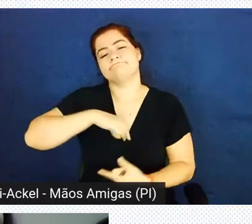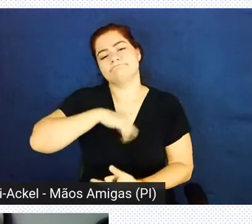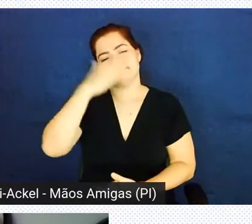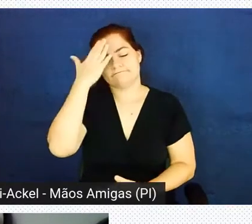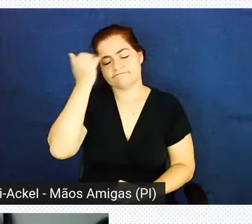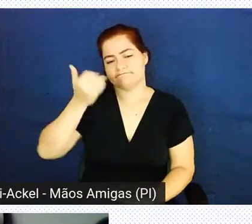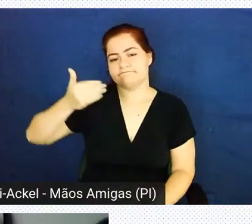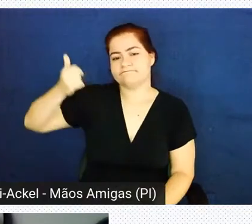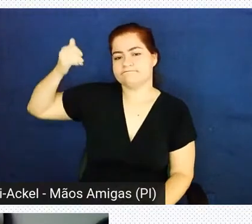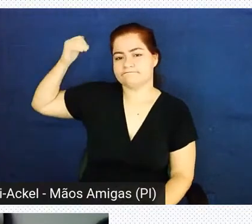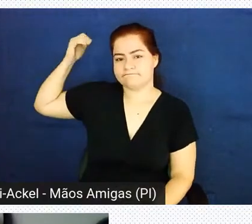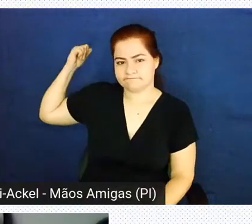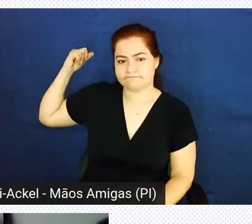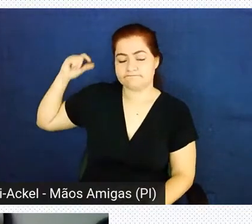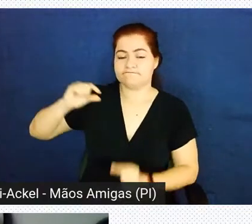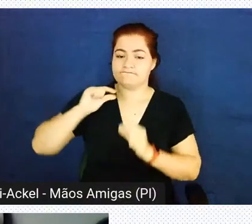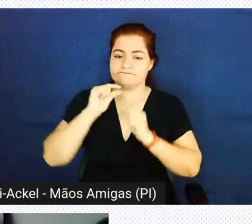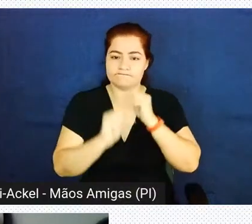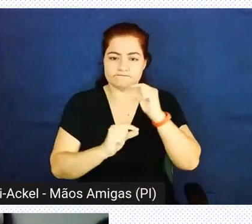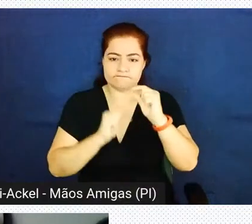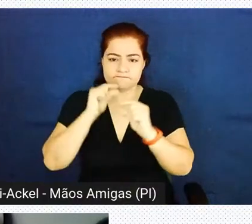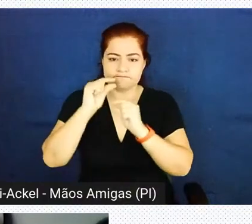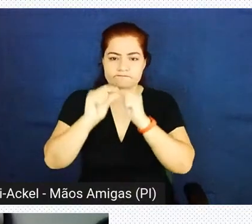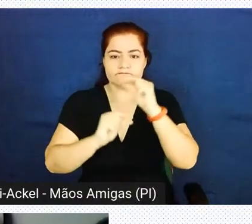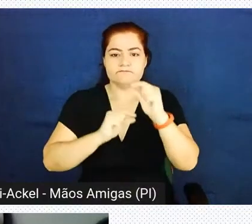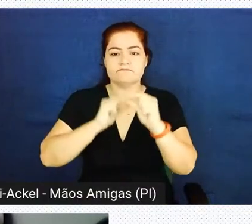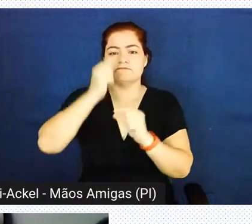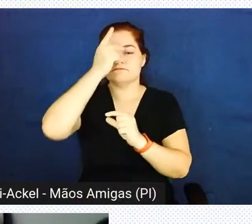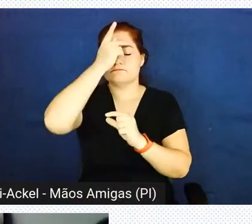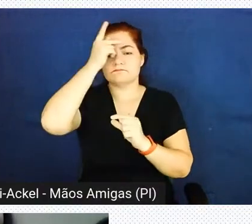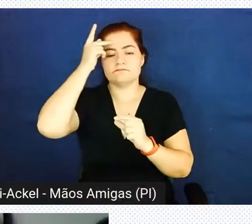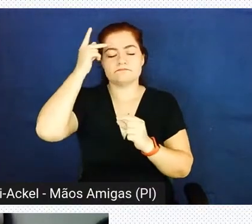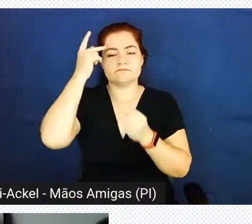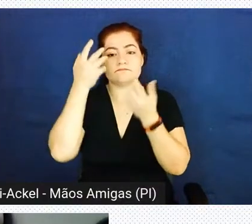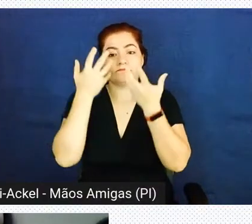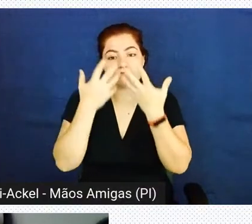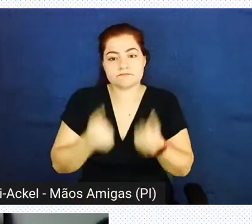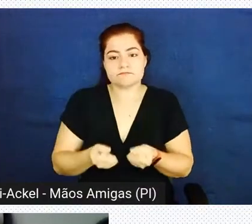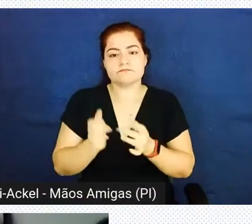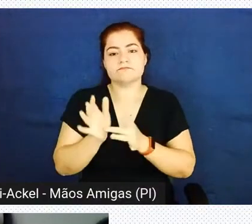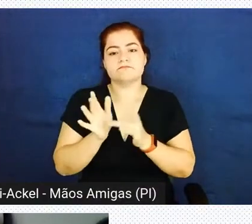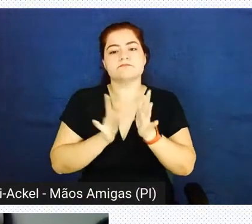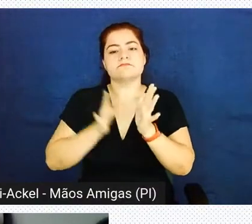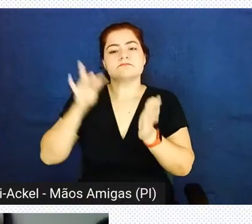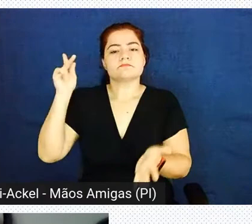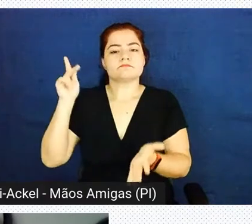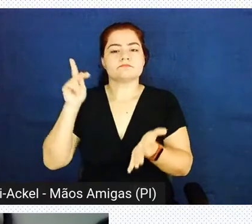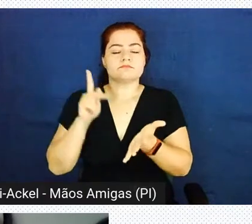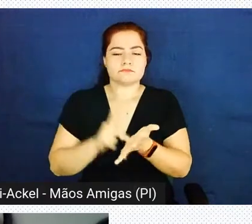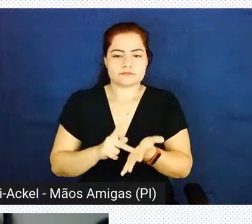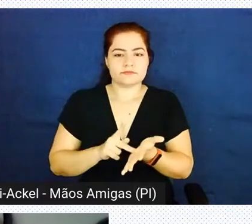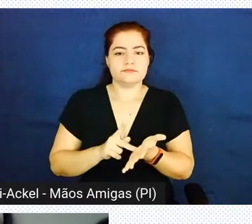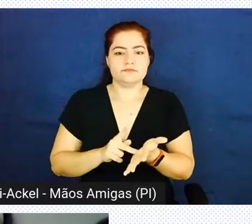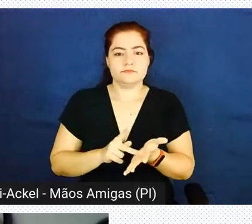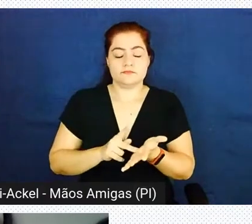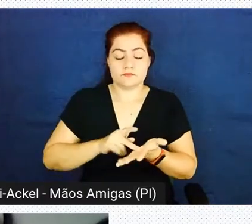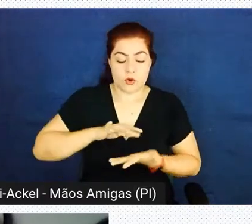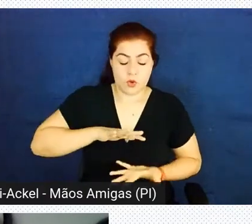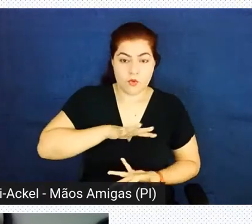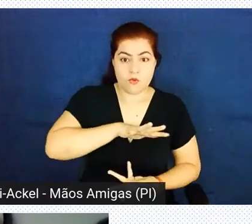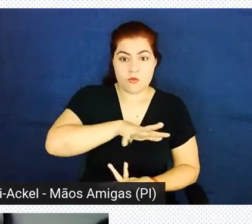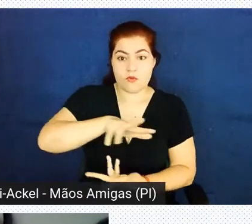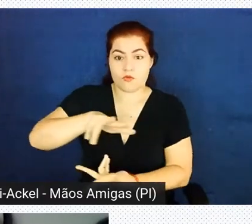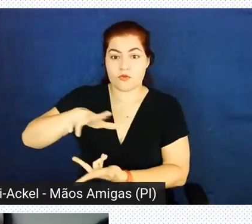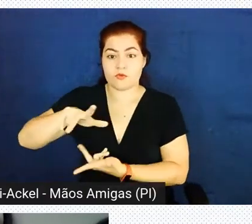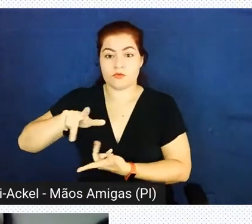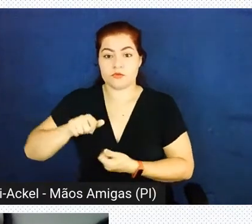época, poucos se atreviam a aceitá-lo como verdadeiro. O mundo dos